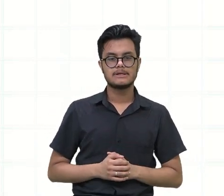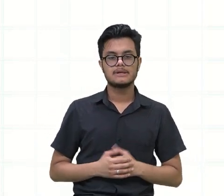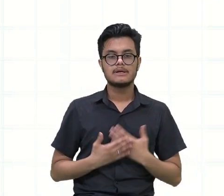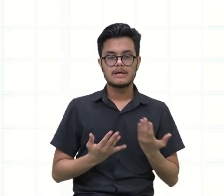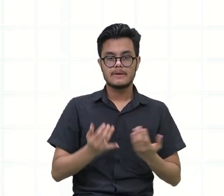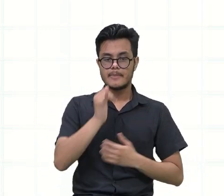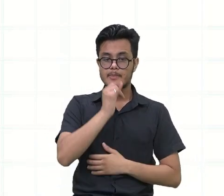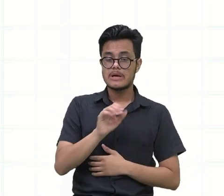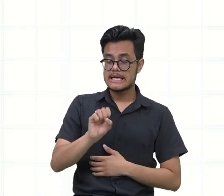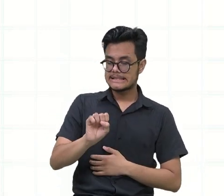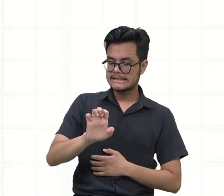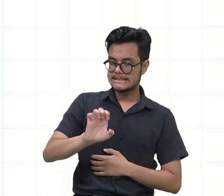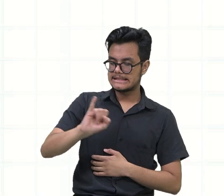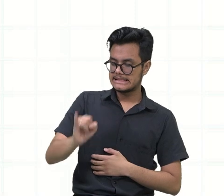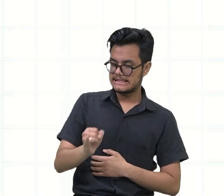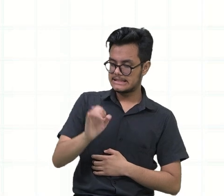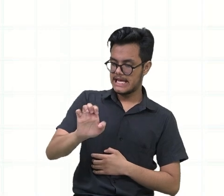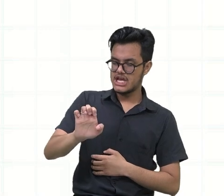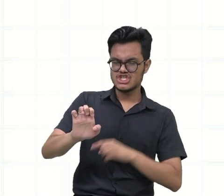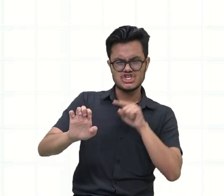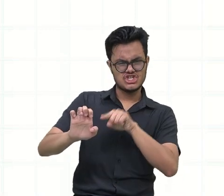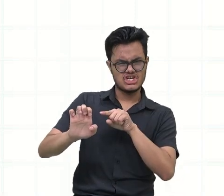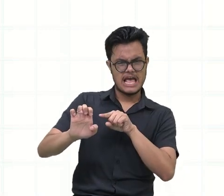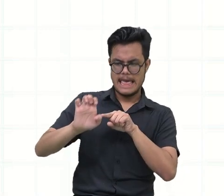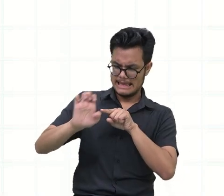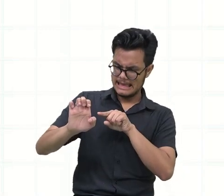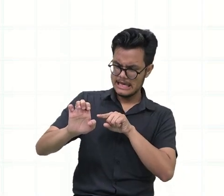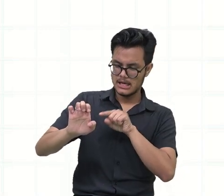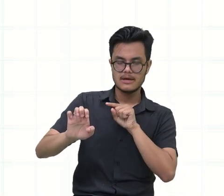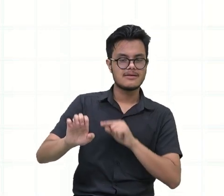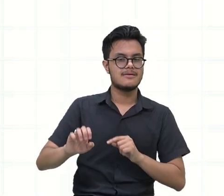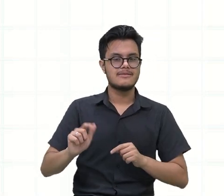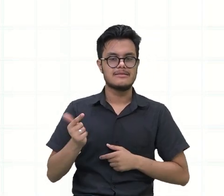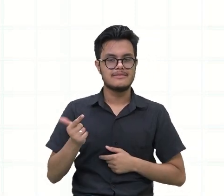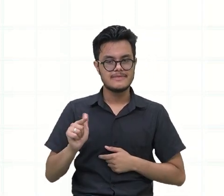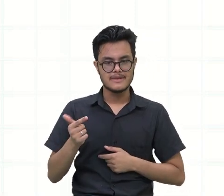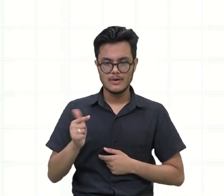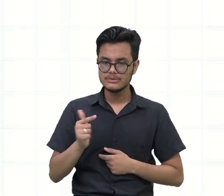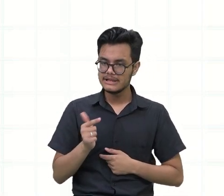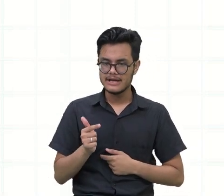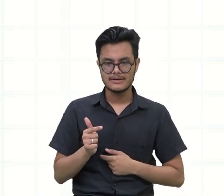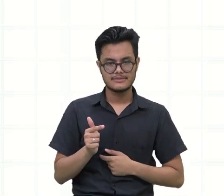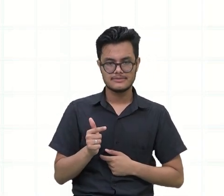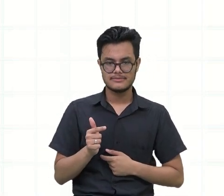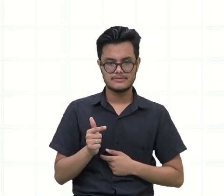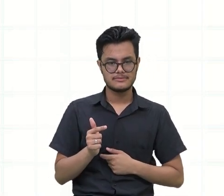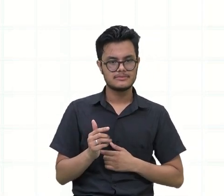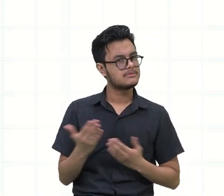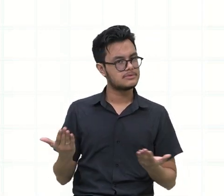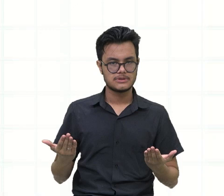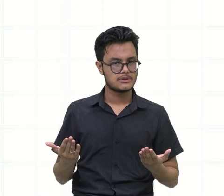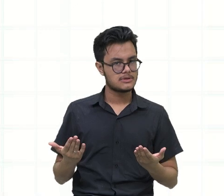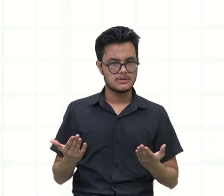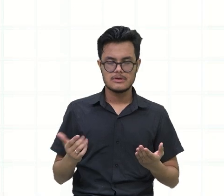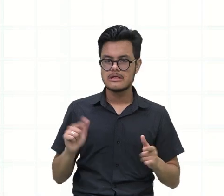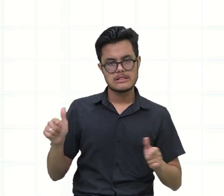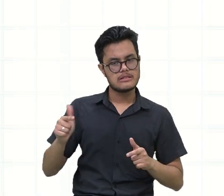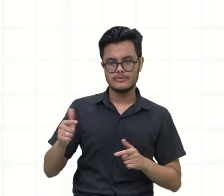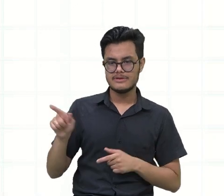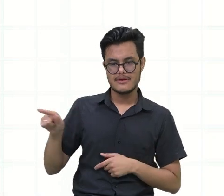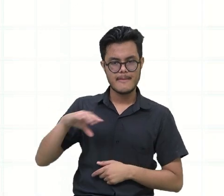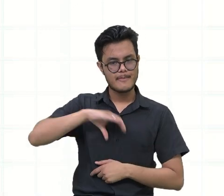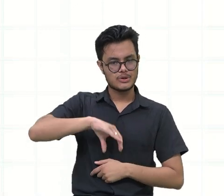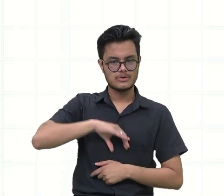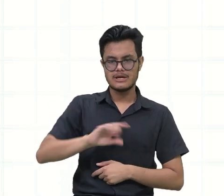seja não existe, tá? Isso aqui ocorre muito na nossa fala cotidiana, quando a gente não